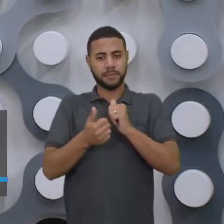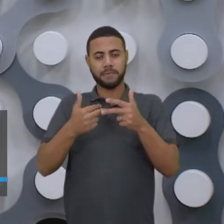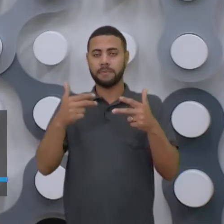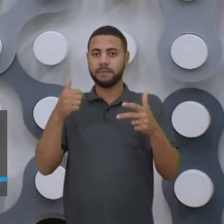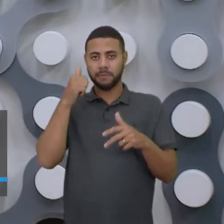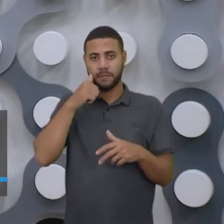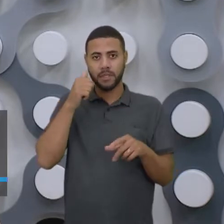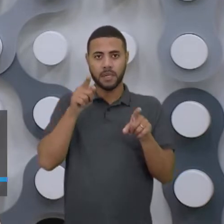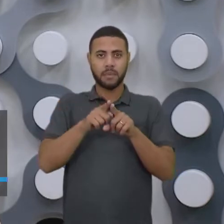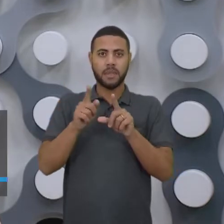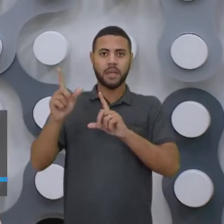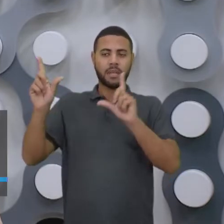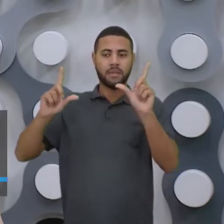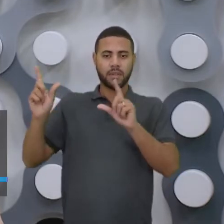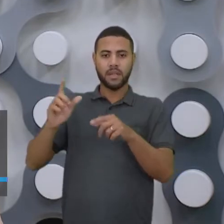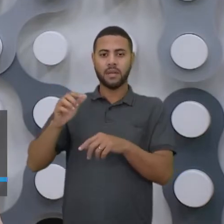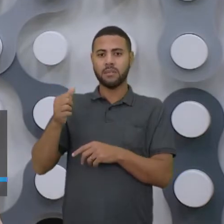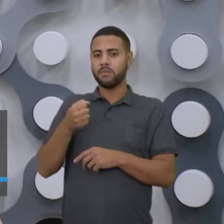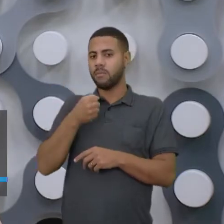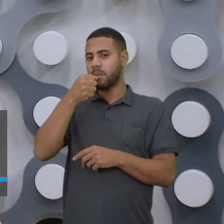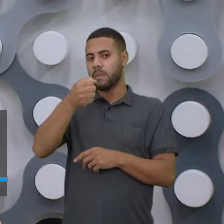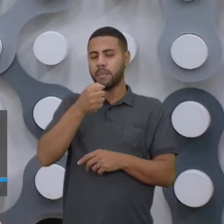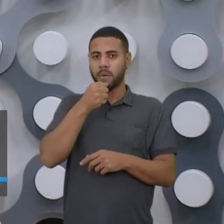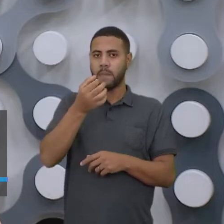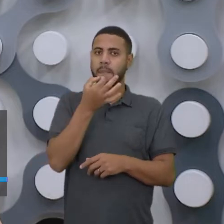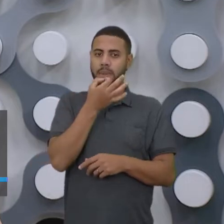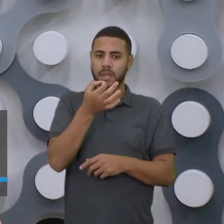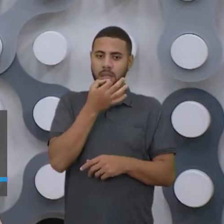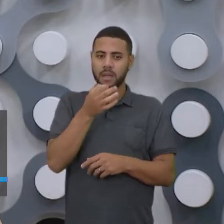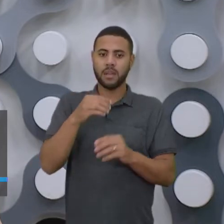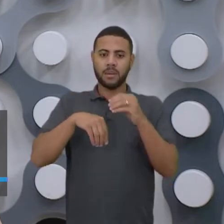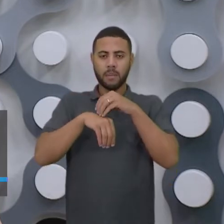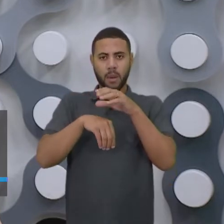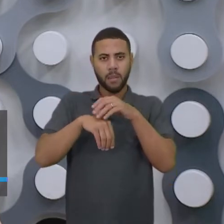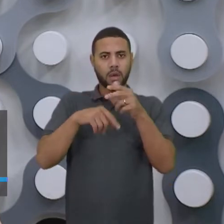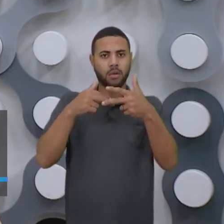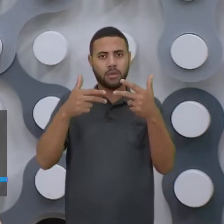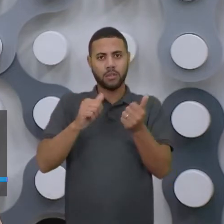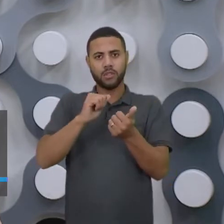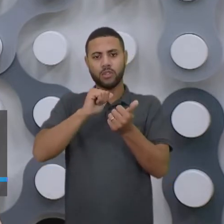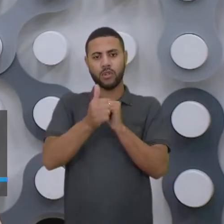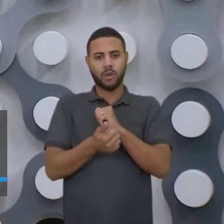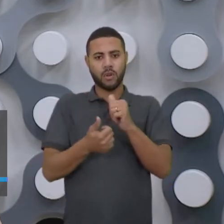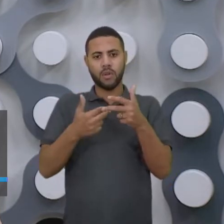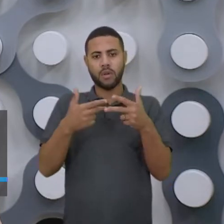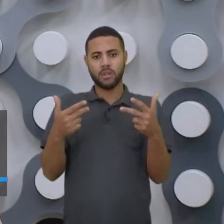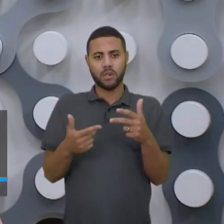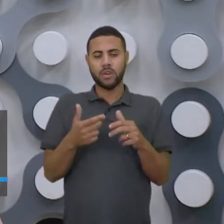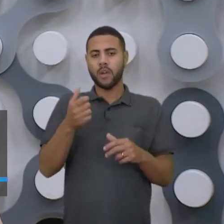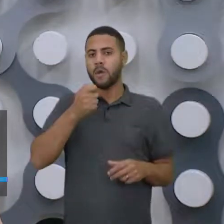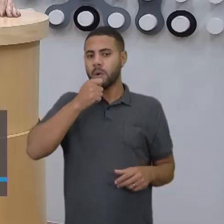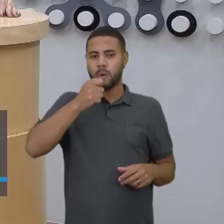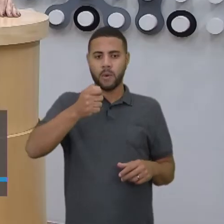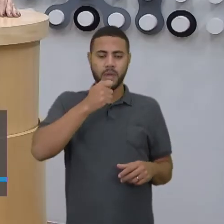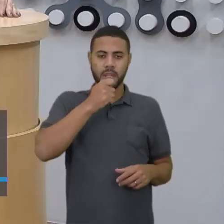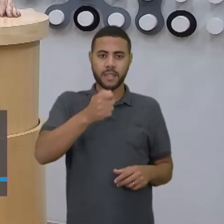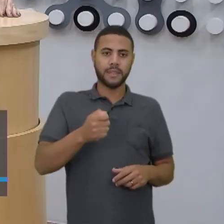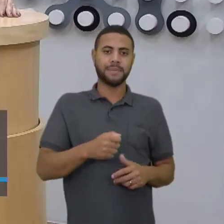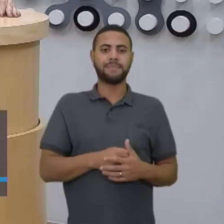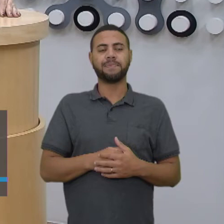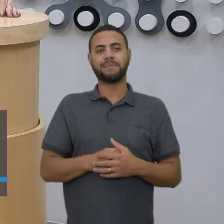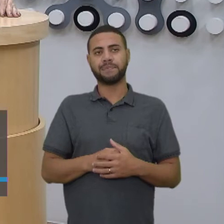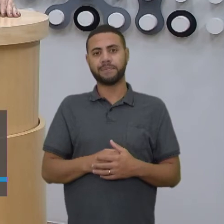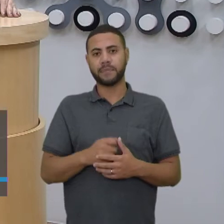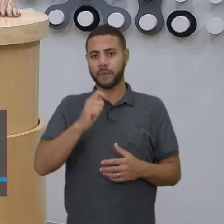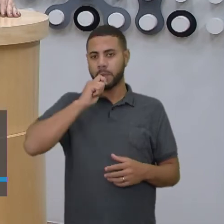de programas esportivos, a mulher à frente do comando dos jogos como juiz,